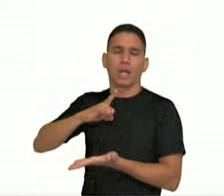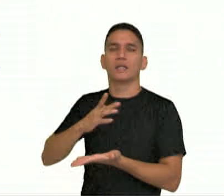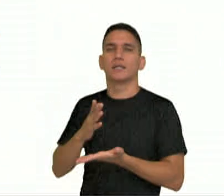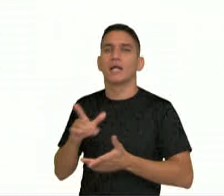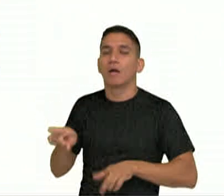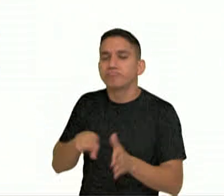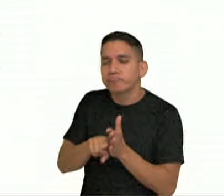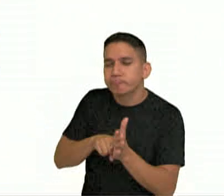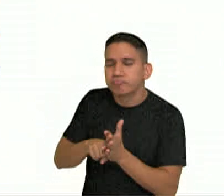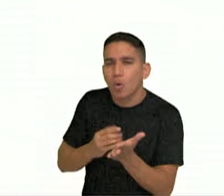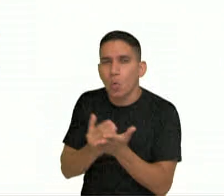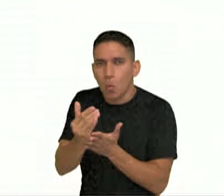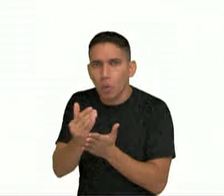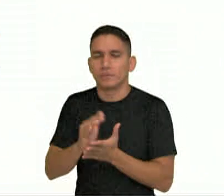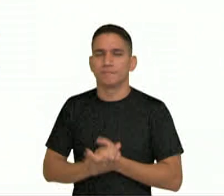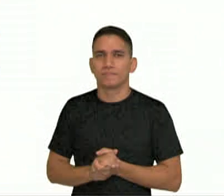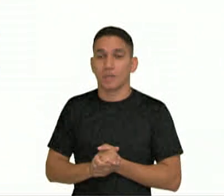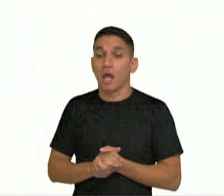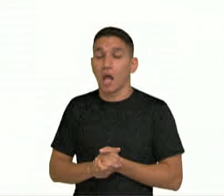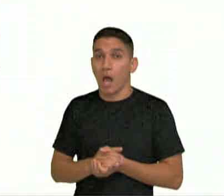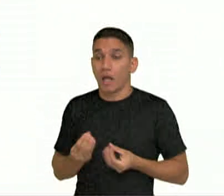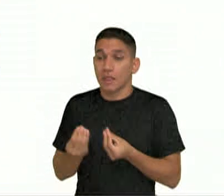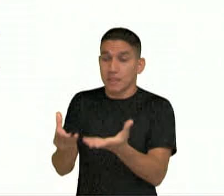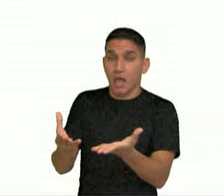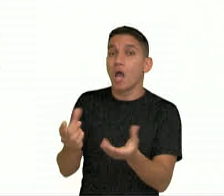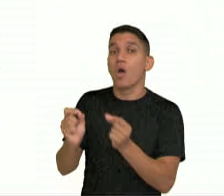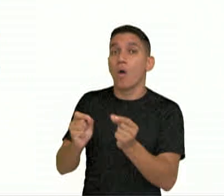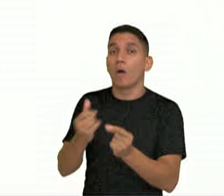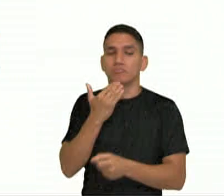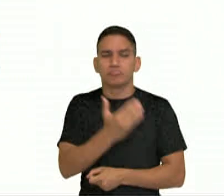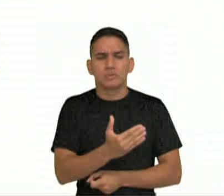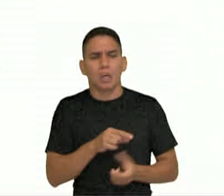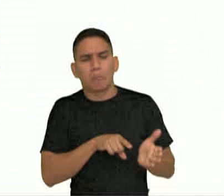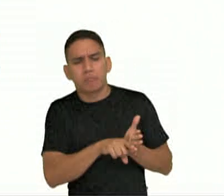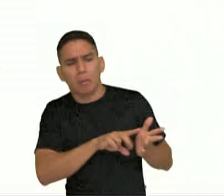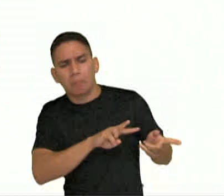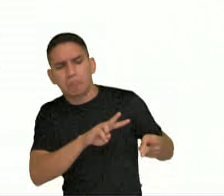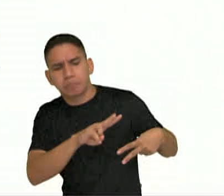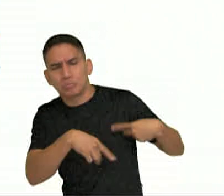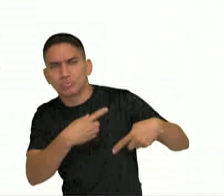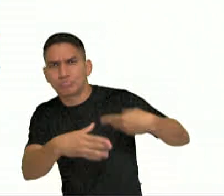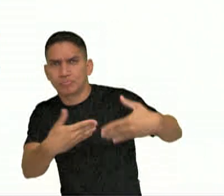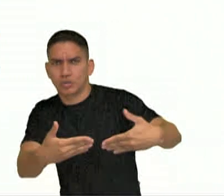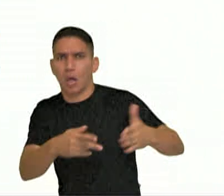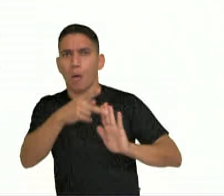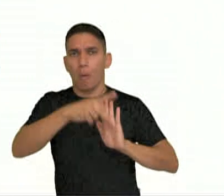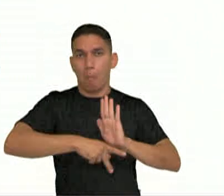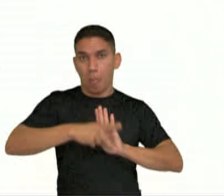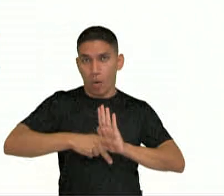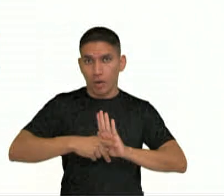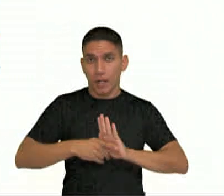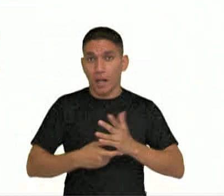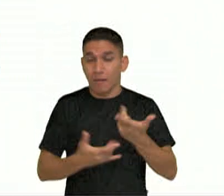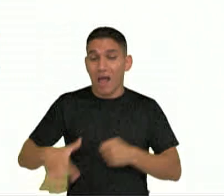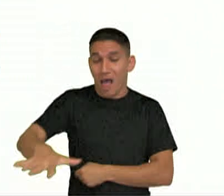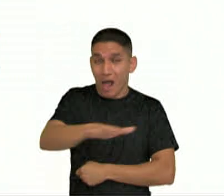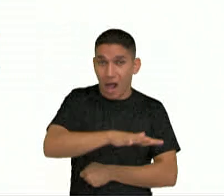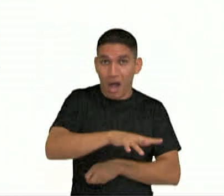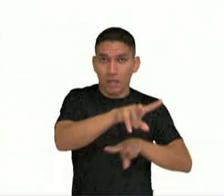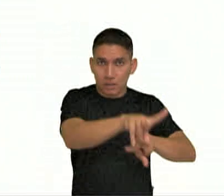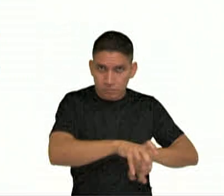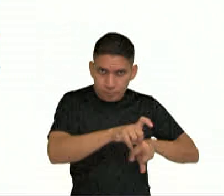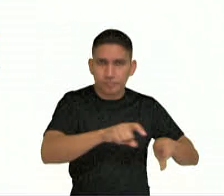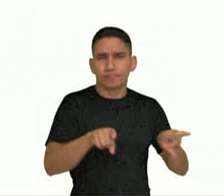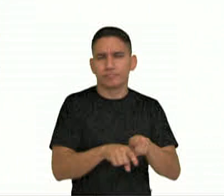do Genoma foi pensado para atender demandas de sequenciamento de vários projetos, inclusive no âmbito da agricultura e